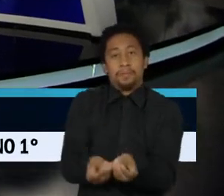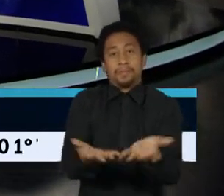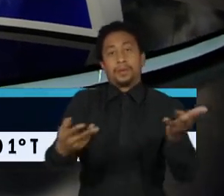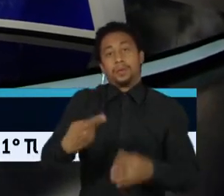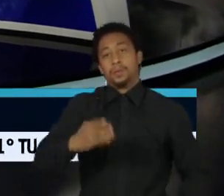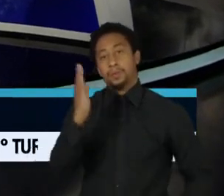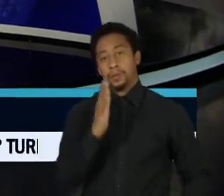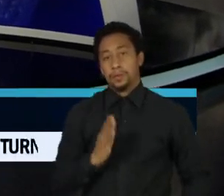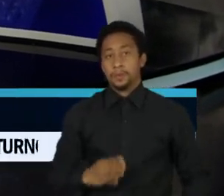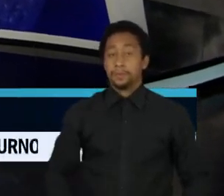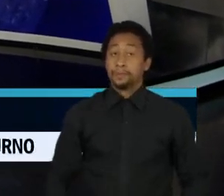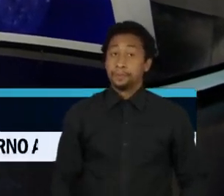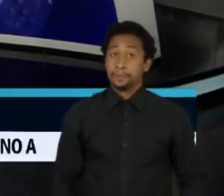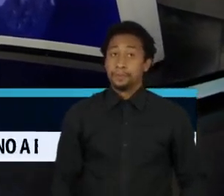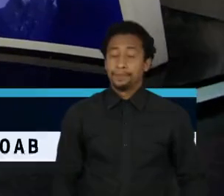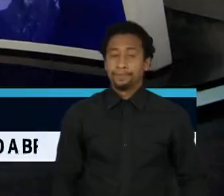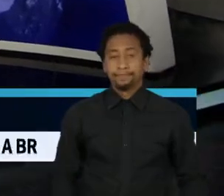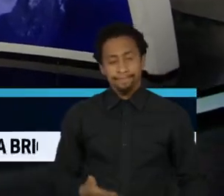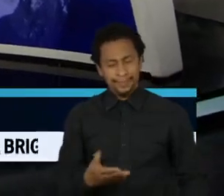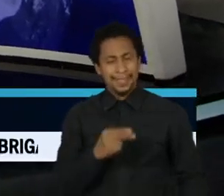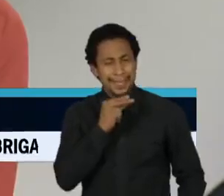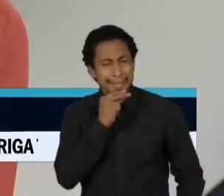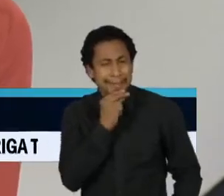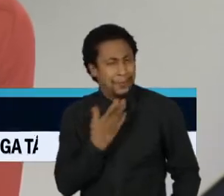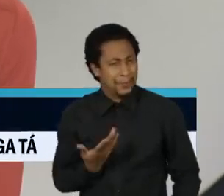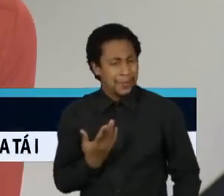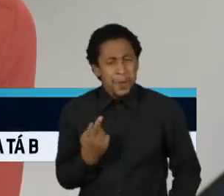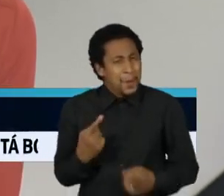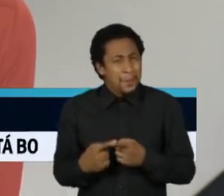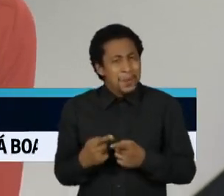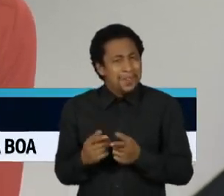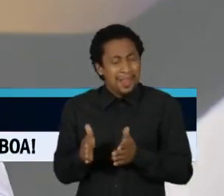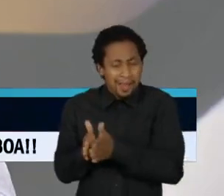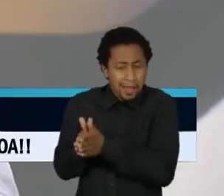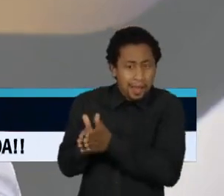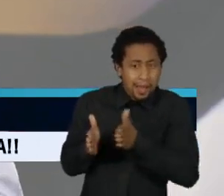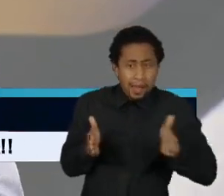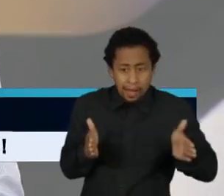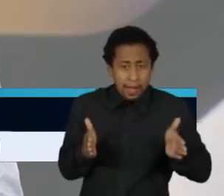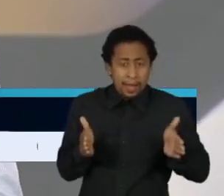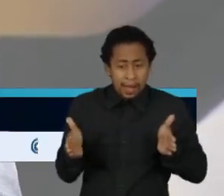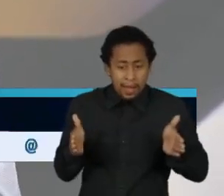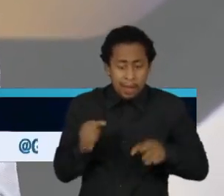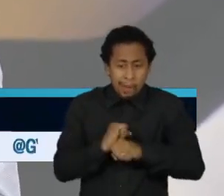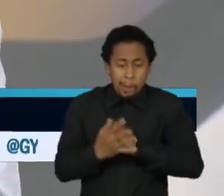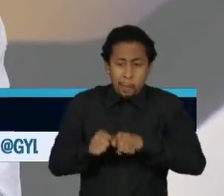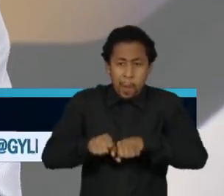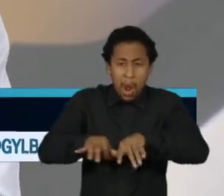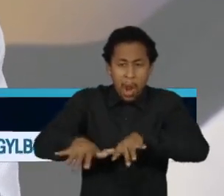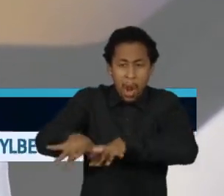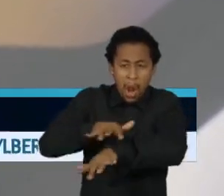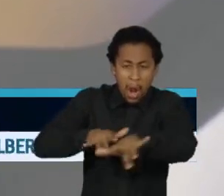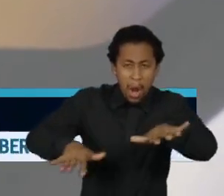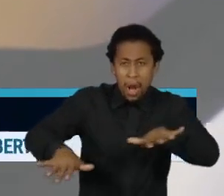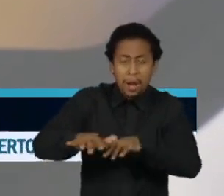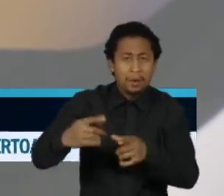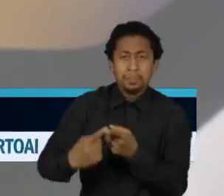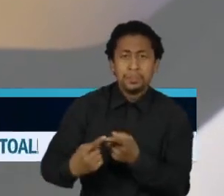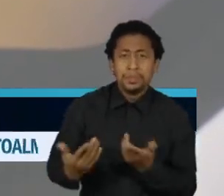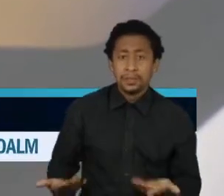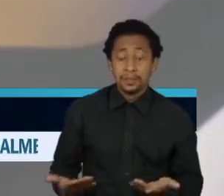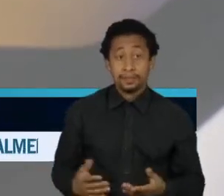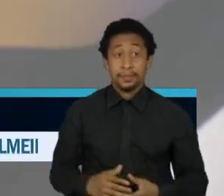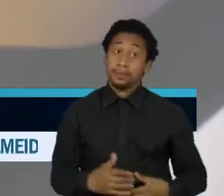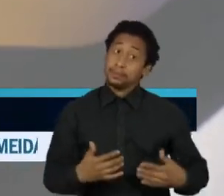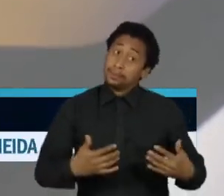Doutor Arnaldo, por que estão ocorrendo reinfecções em períodos tão curtos de tempo? Esse é o grande desafio da Covid. Quer